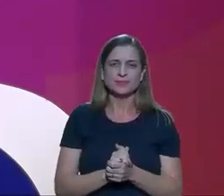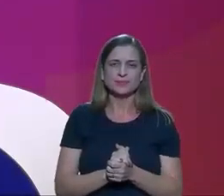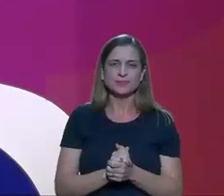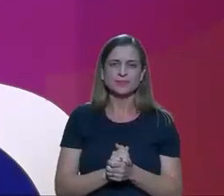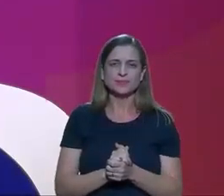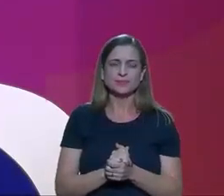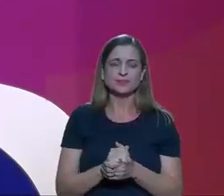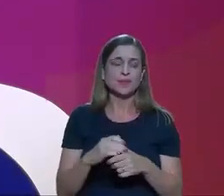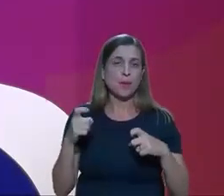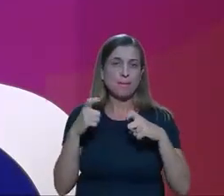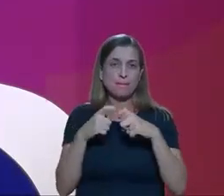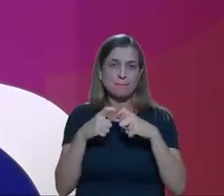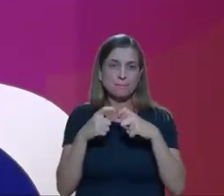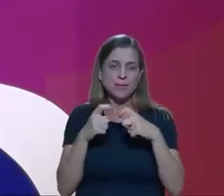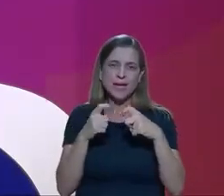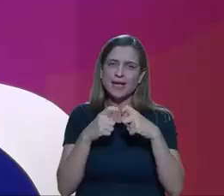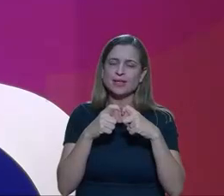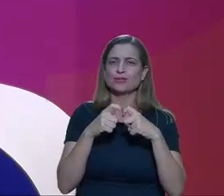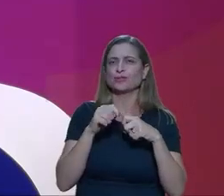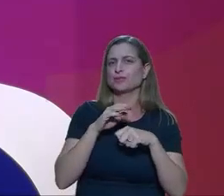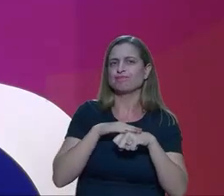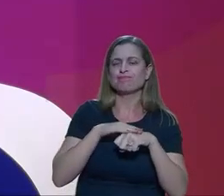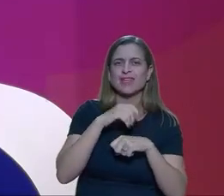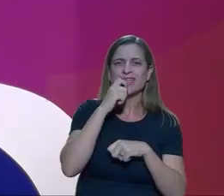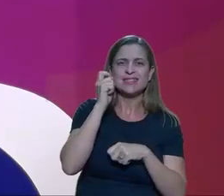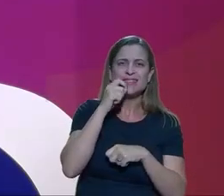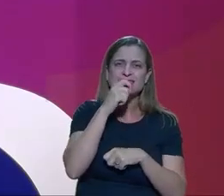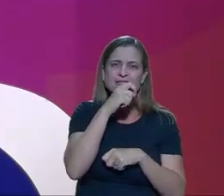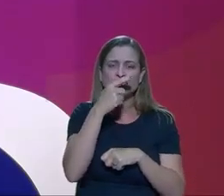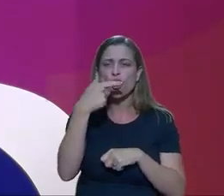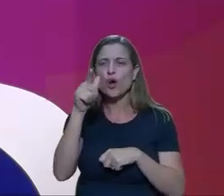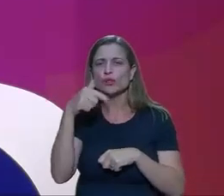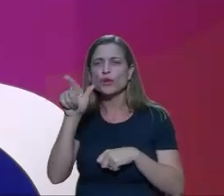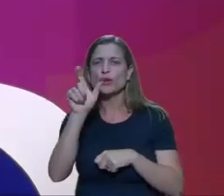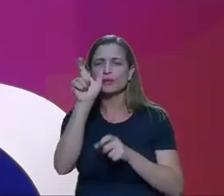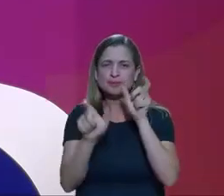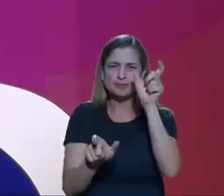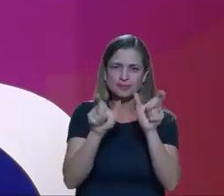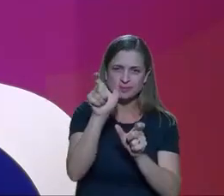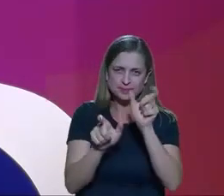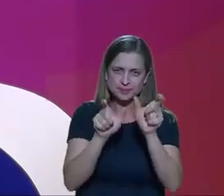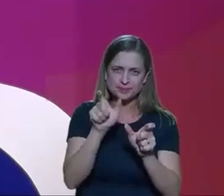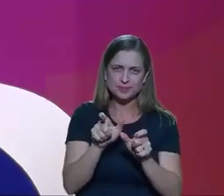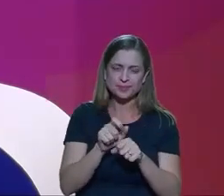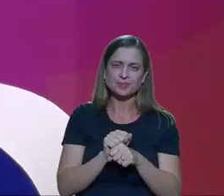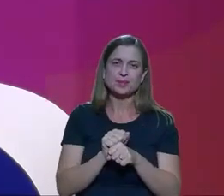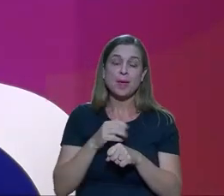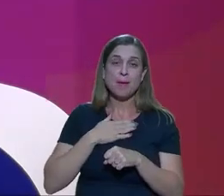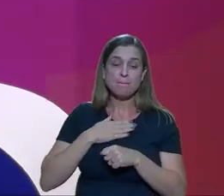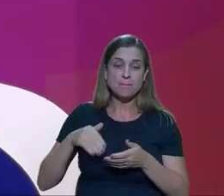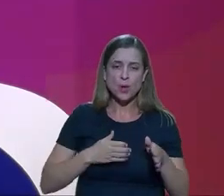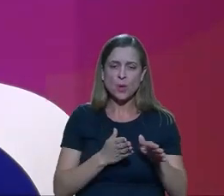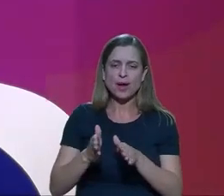aos médicos, aos dentistas e demais pessoas que tornaram o meu